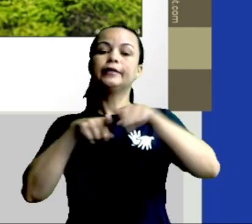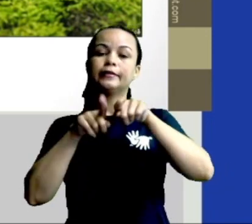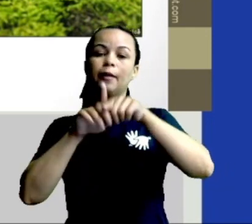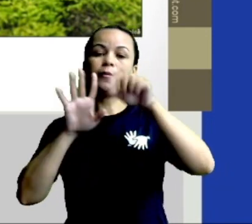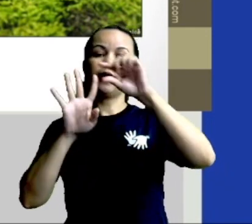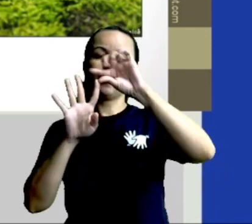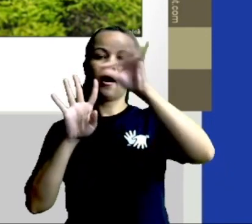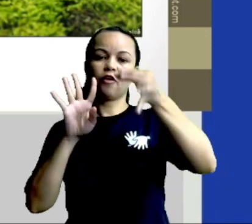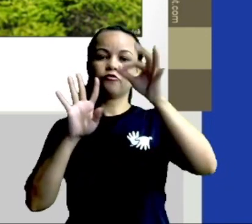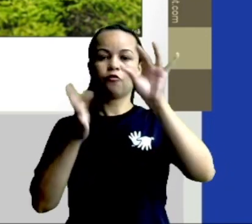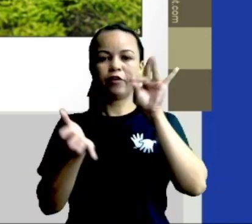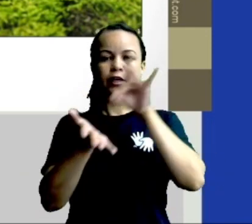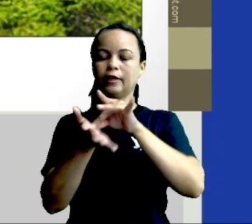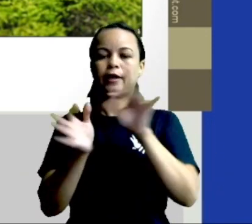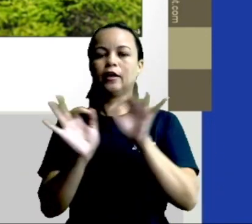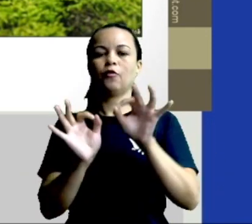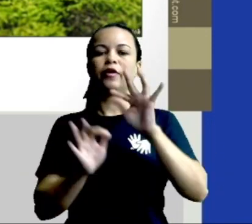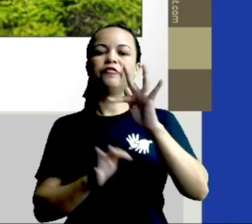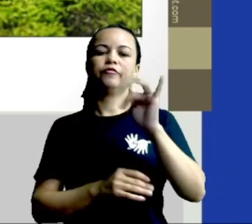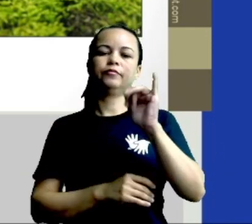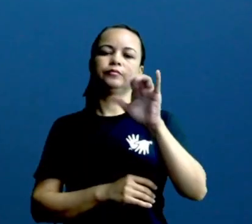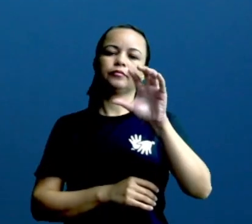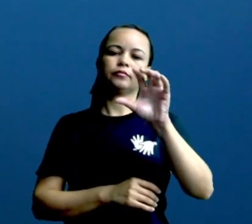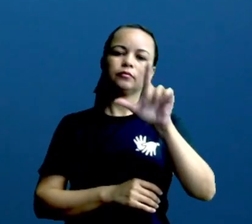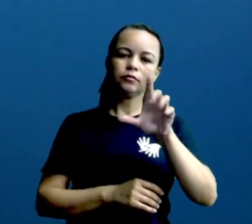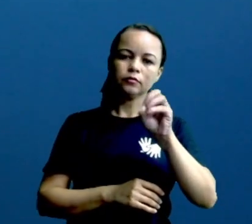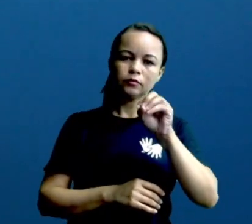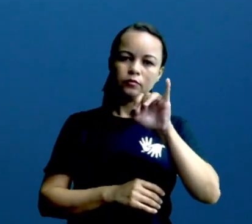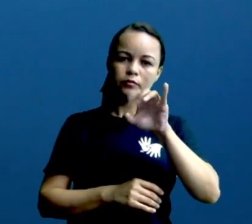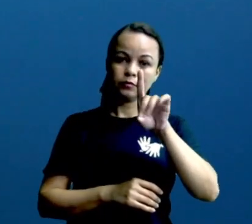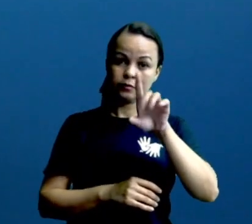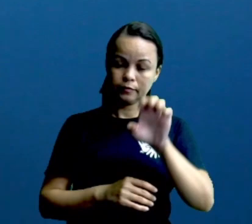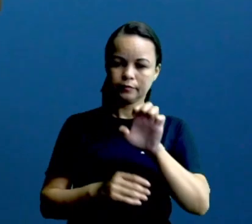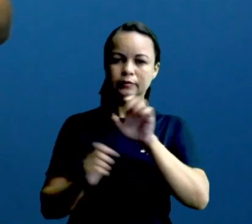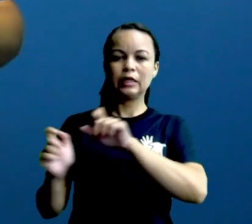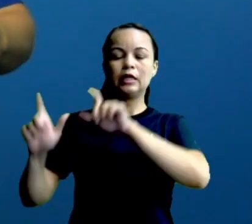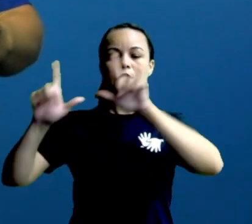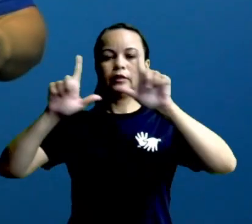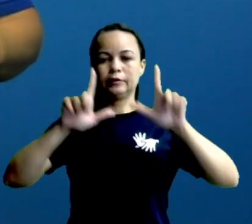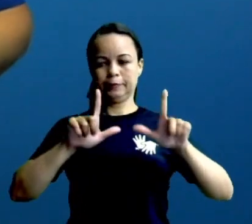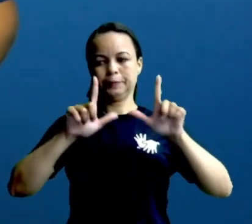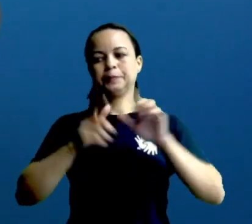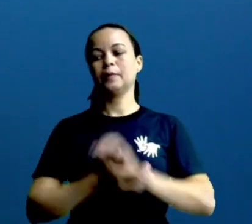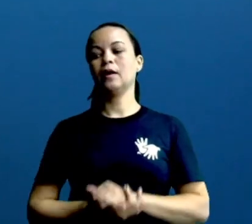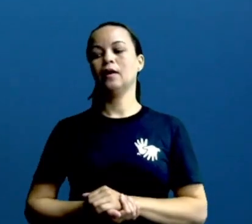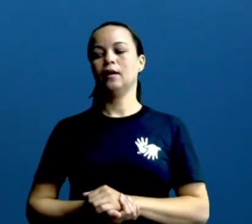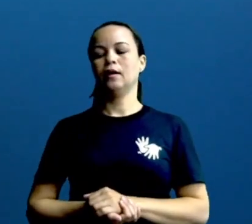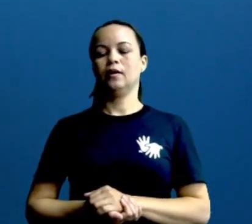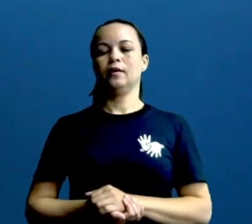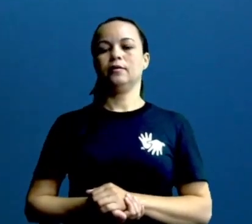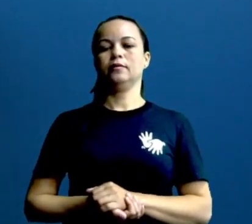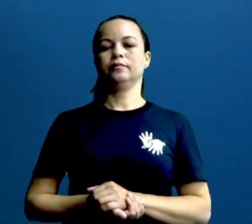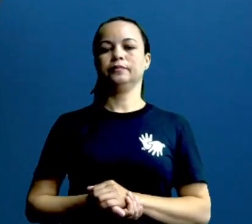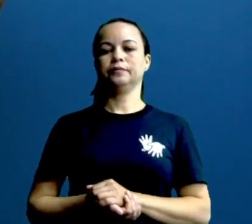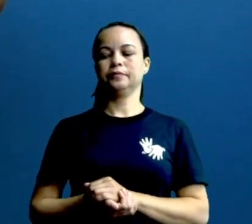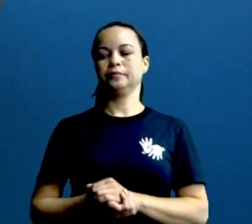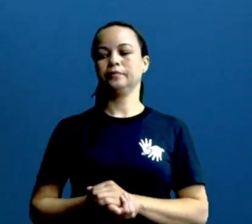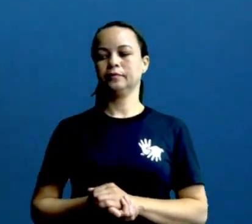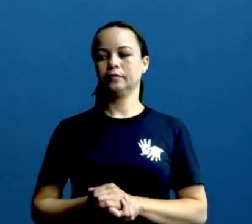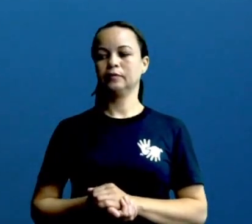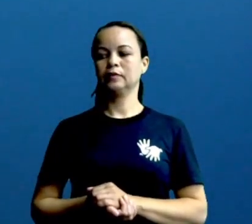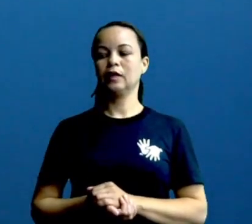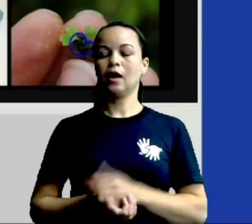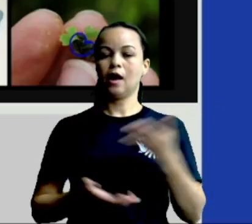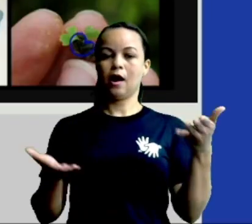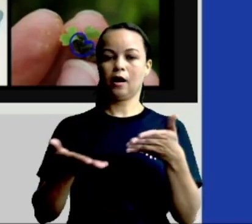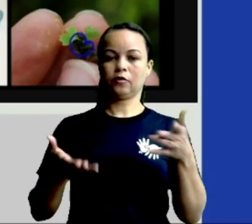filoide. Por favor, produção, volta aqui comigo. Já vou pedir para a produção já ir para o nosso próximo slide. Já abrindo esse próximo slide, que a gente vai falar agora